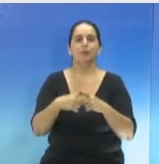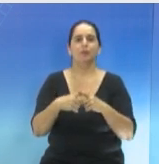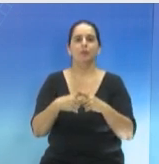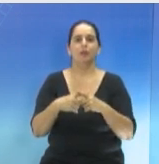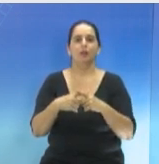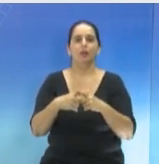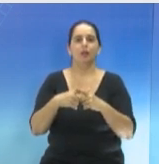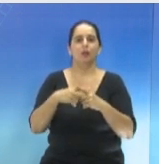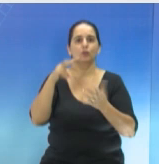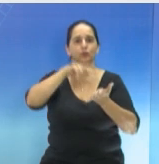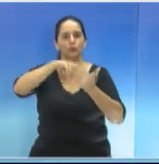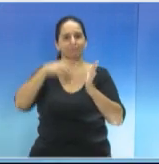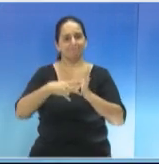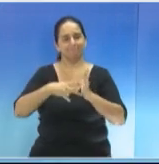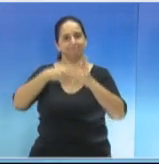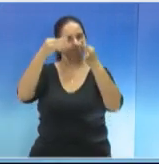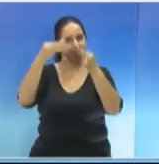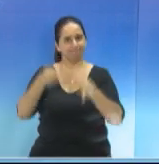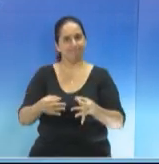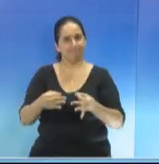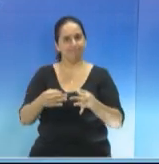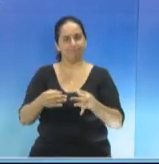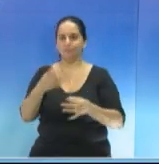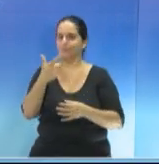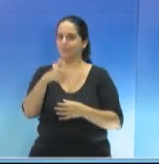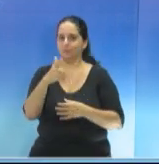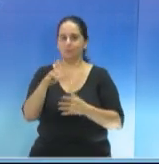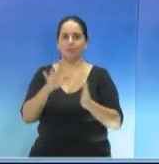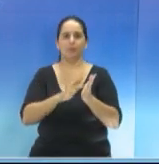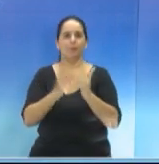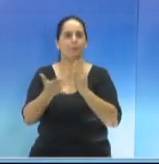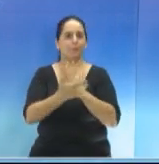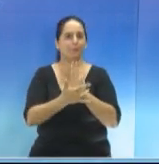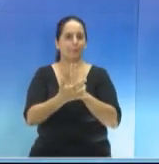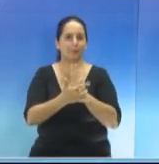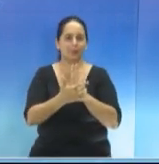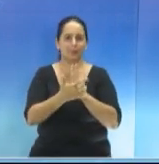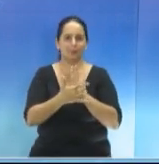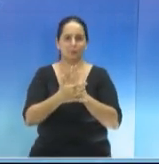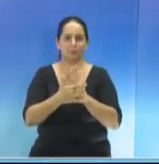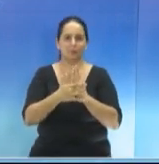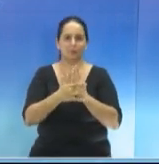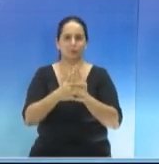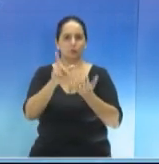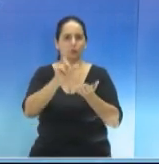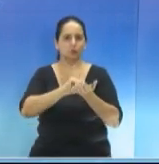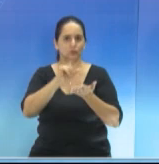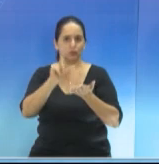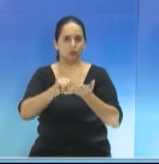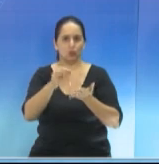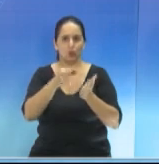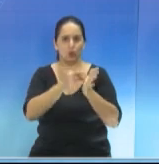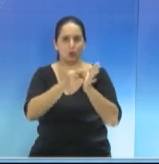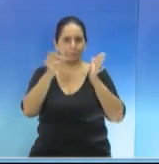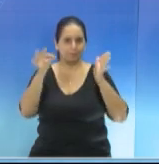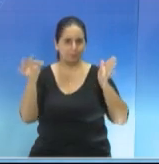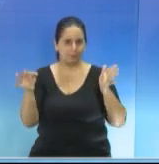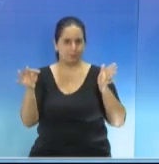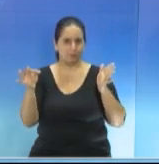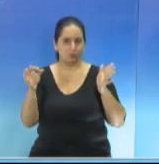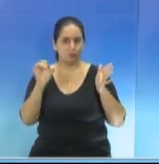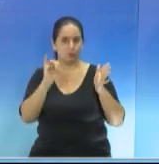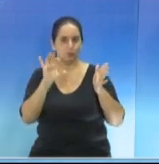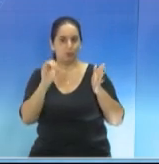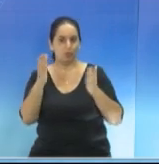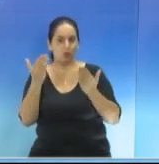sentido denotativo, o sentido real. Nós não temos metáforas nos artigos de opinião, a não ser que se for analisar